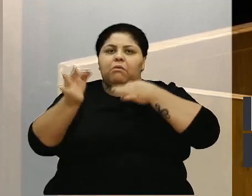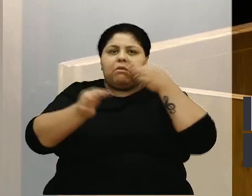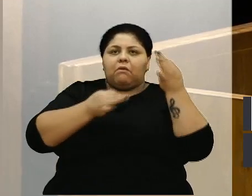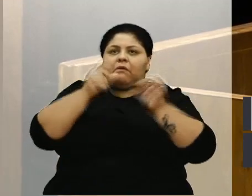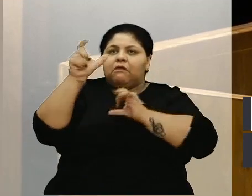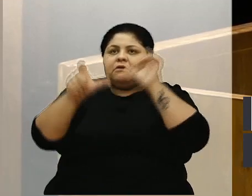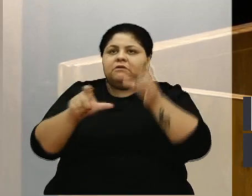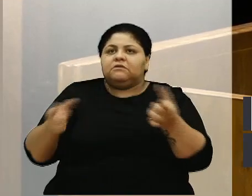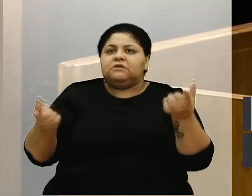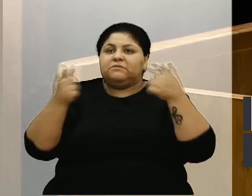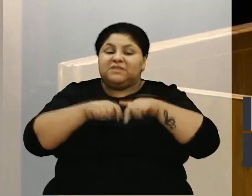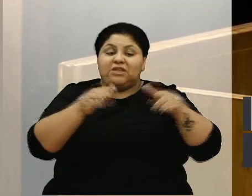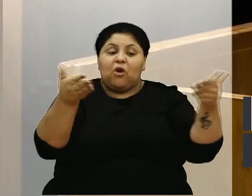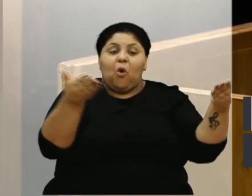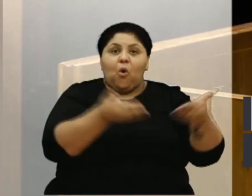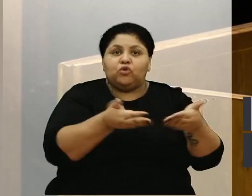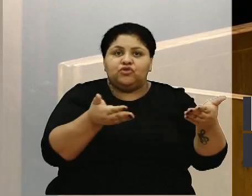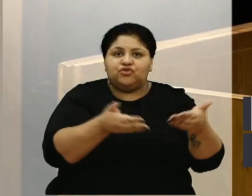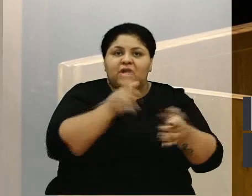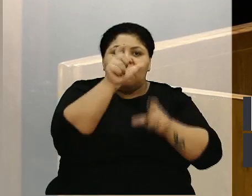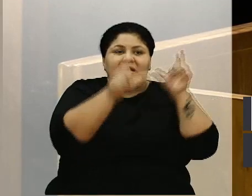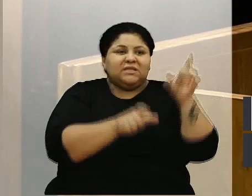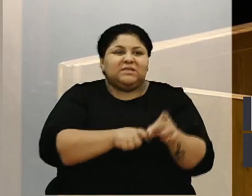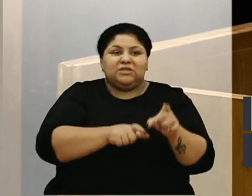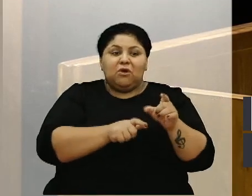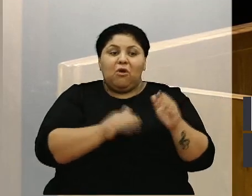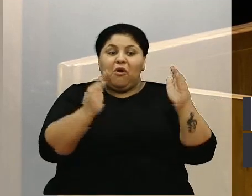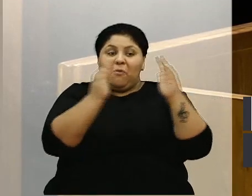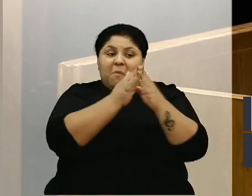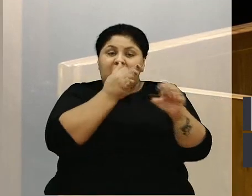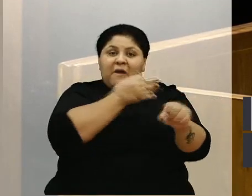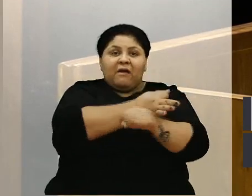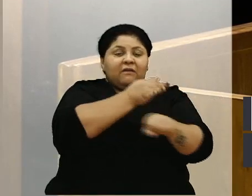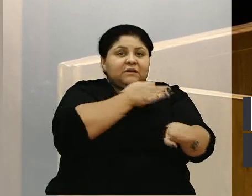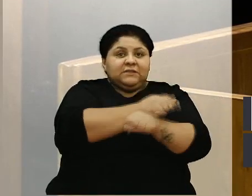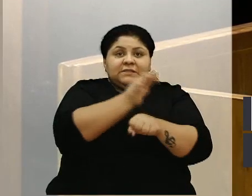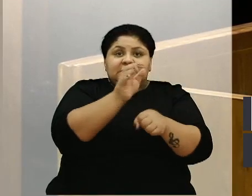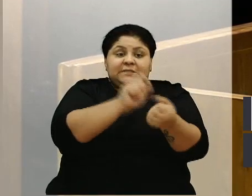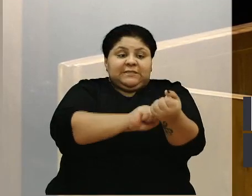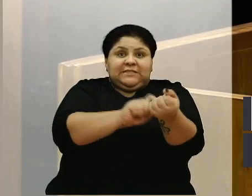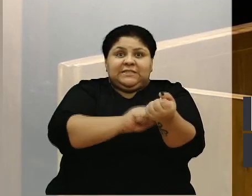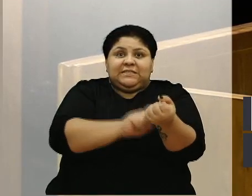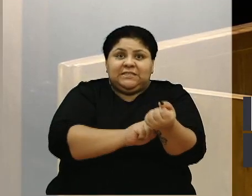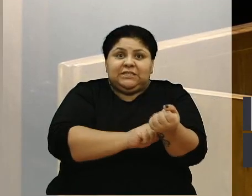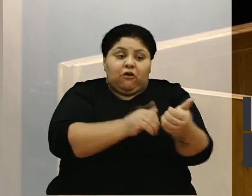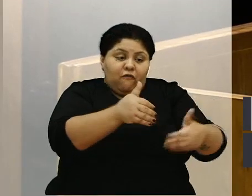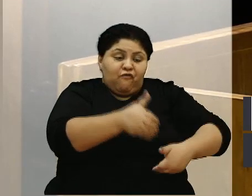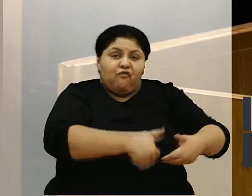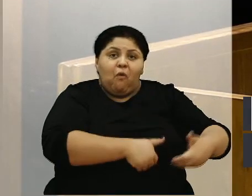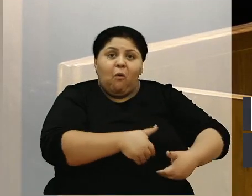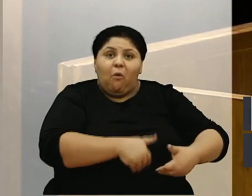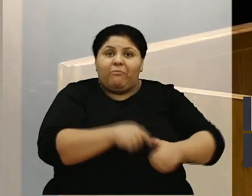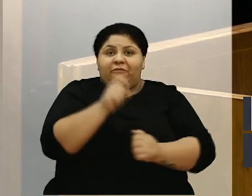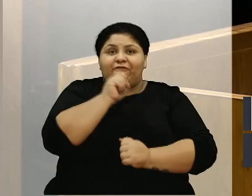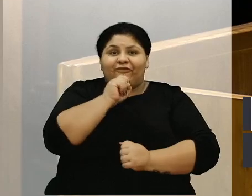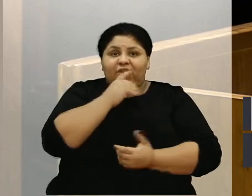pessoas precisam do hoje. As pessoas estão em abrigos, estão desesperadas, estão passando fome, estão passando